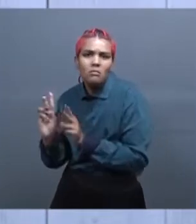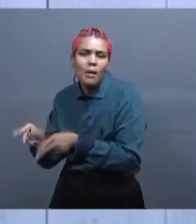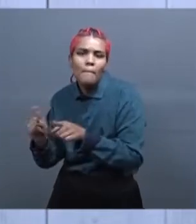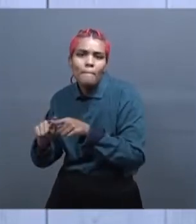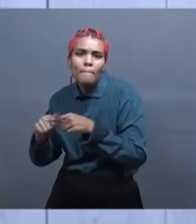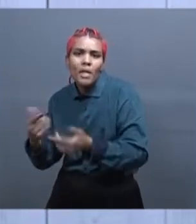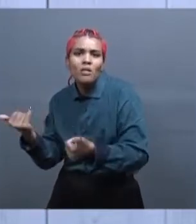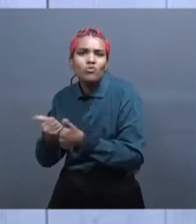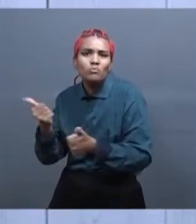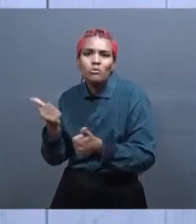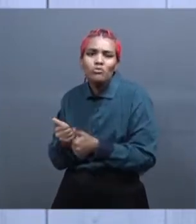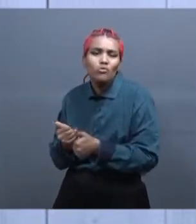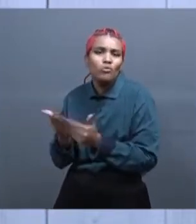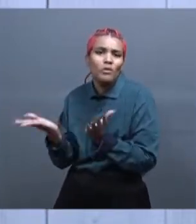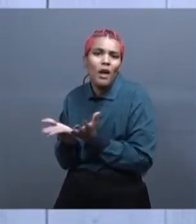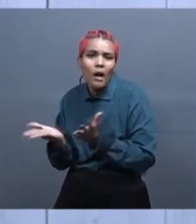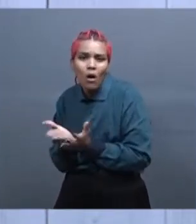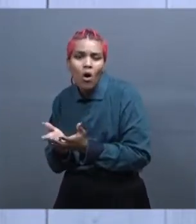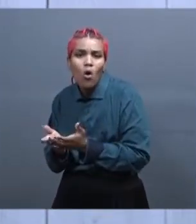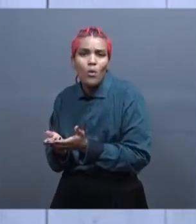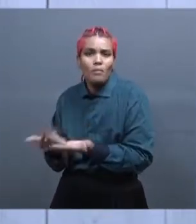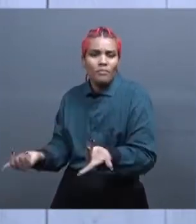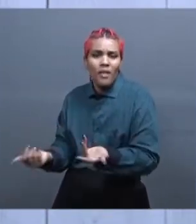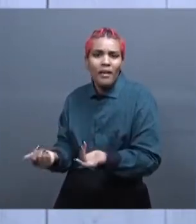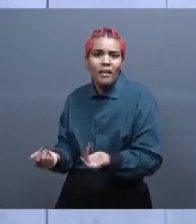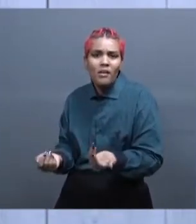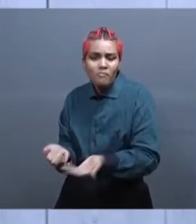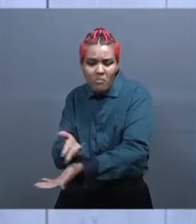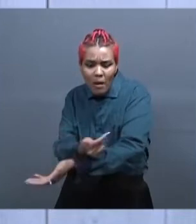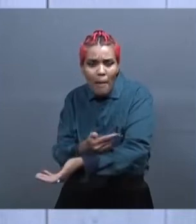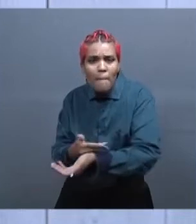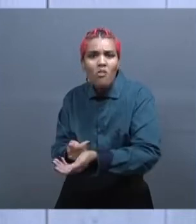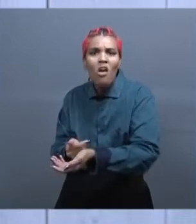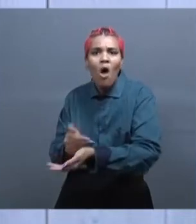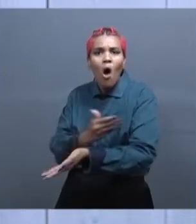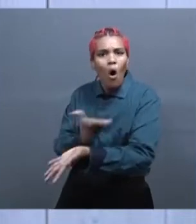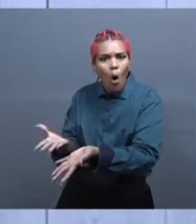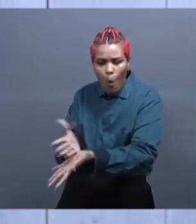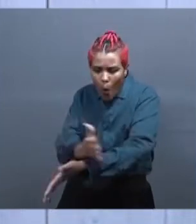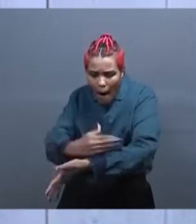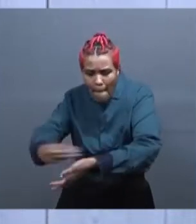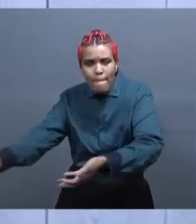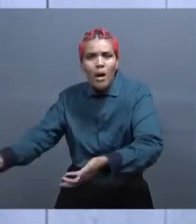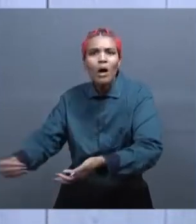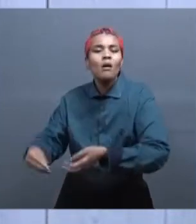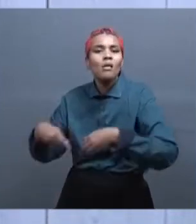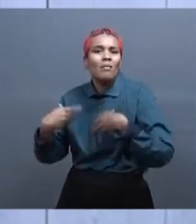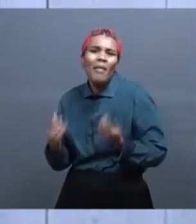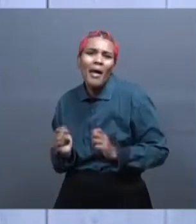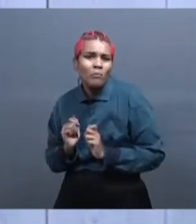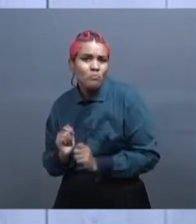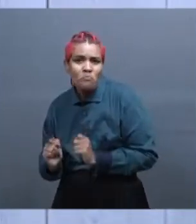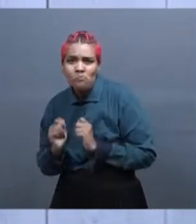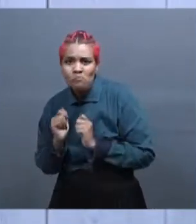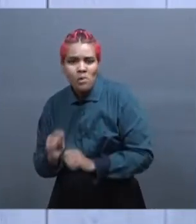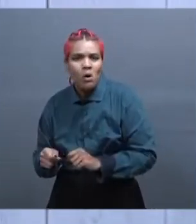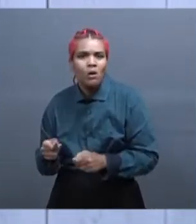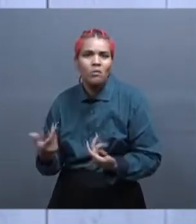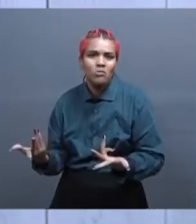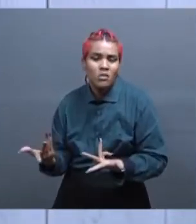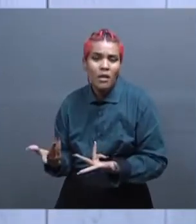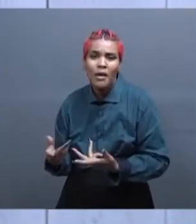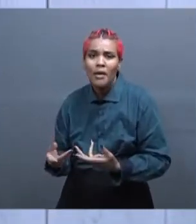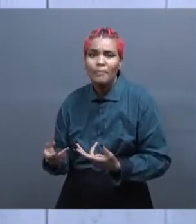e significados redesenhados apagadas como se pode fazer com outros modos de